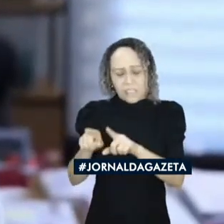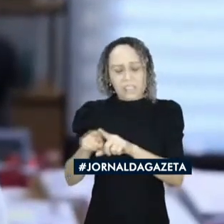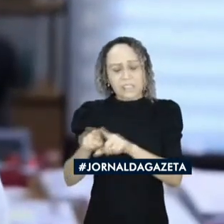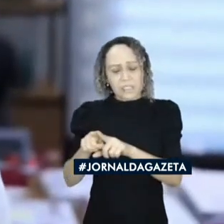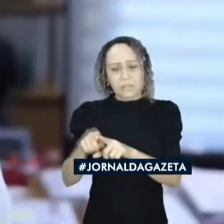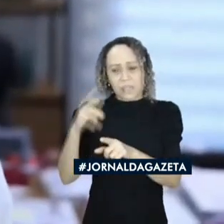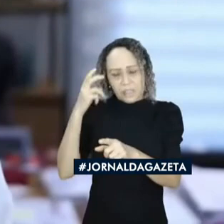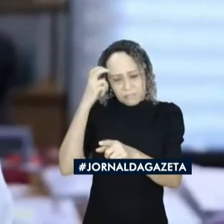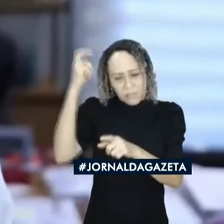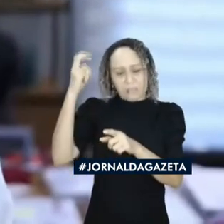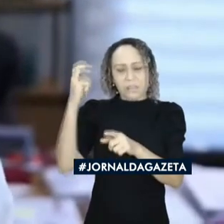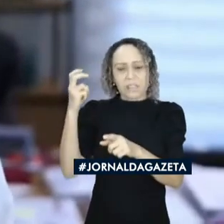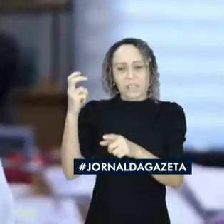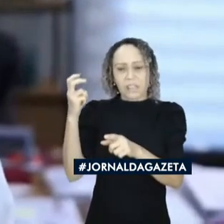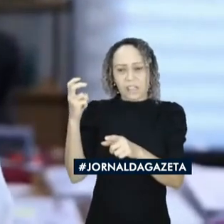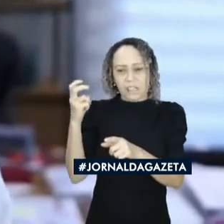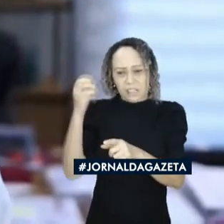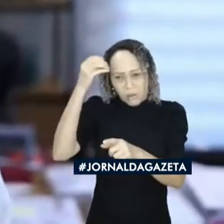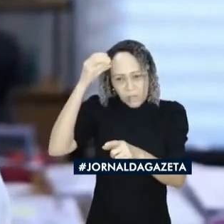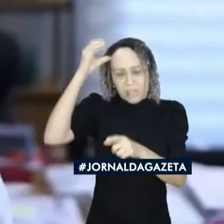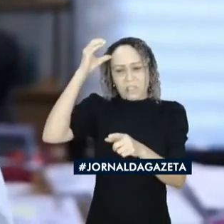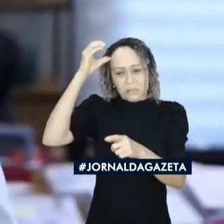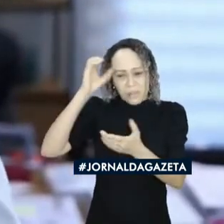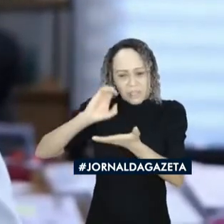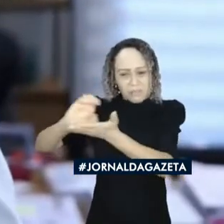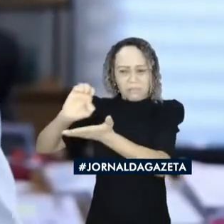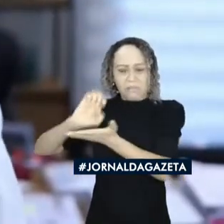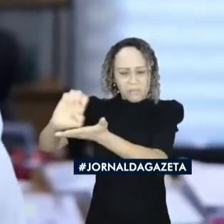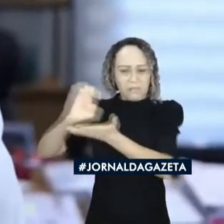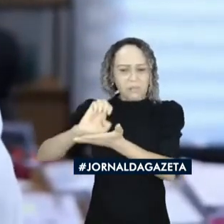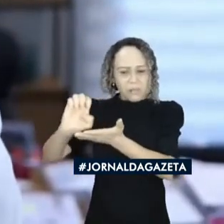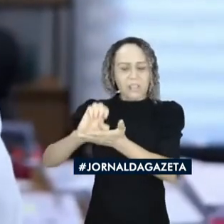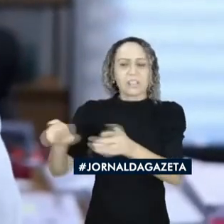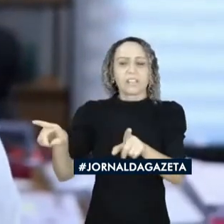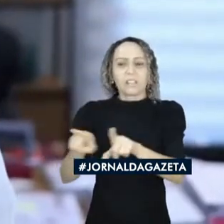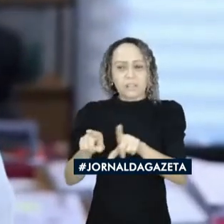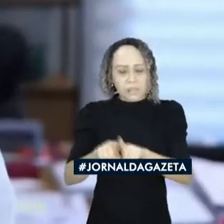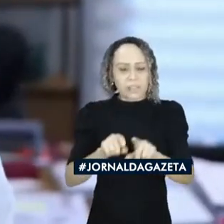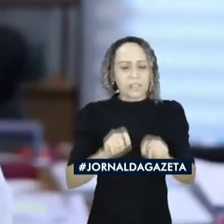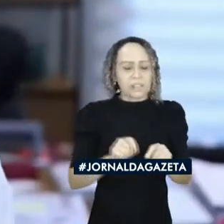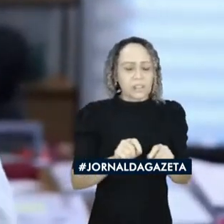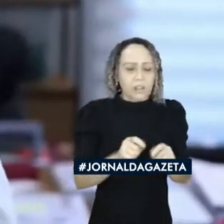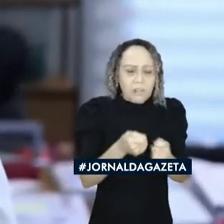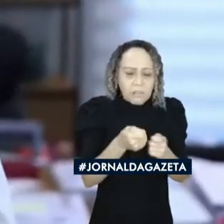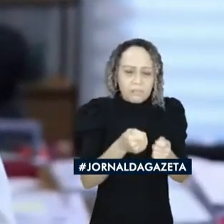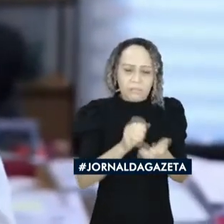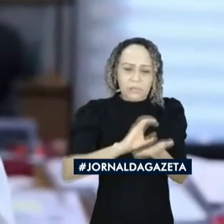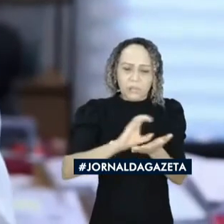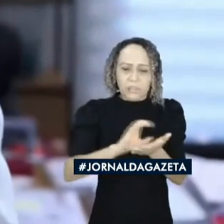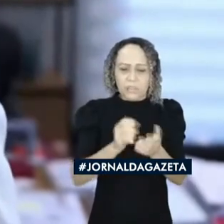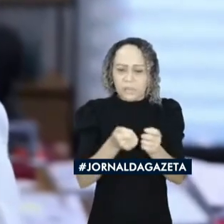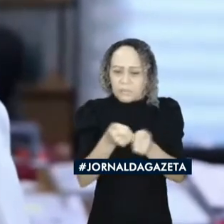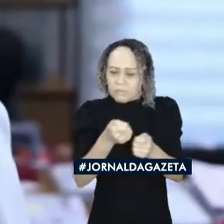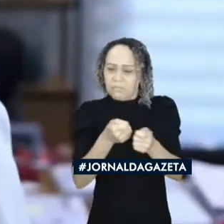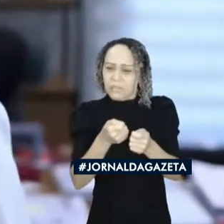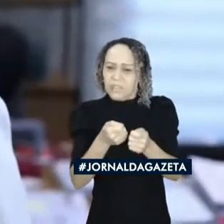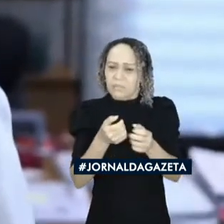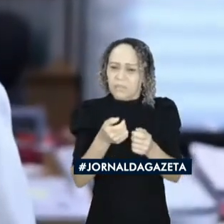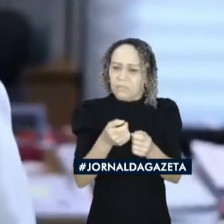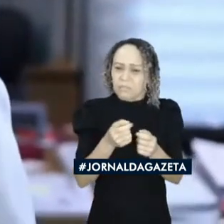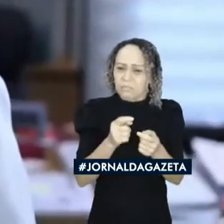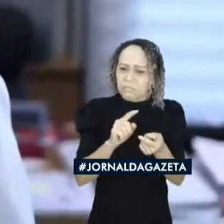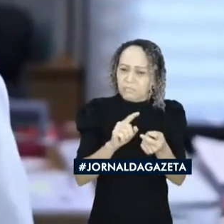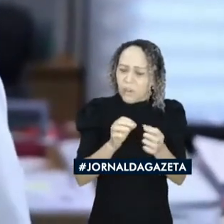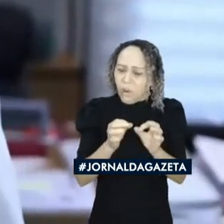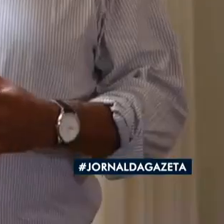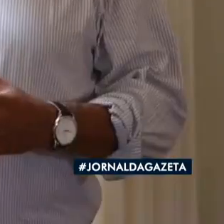ela é fundamental. Ou seja, nós vamos encontrar dinheiro, nós vamos fazer remanejamento no orçamento, sabe, porque nós precisamos